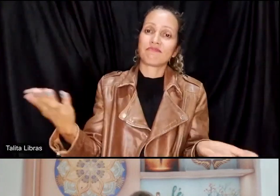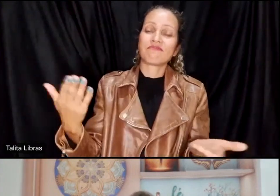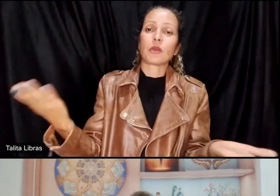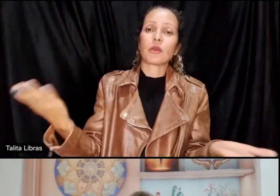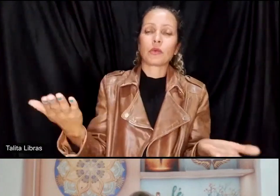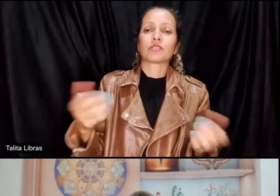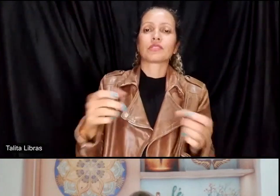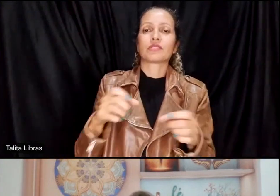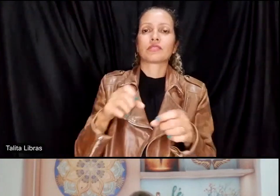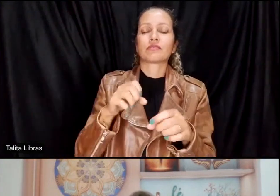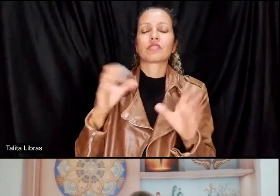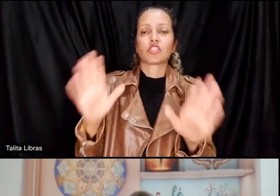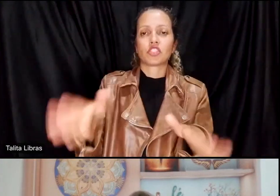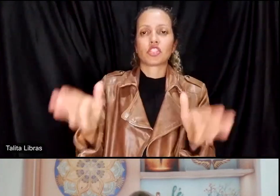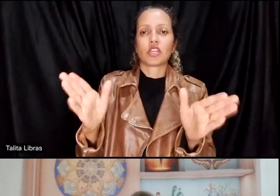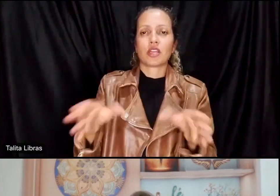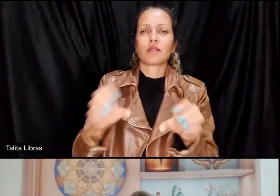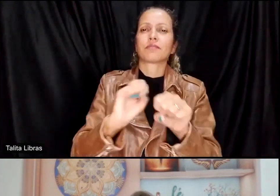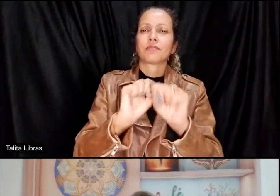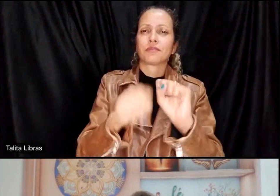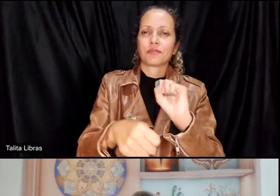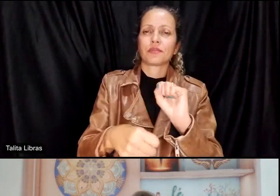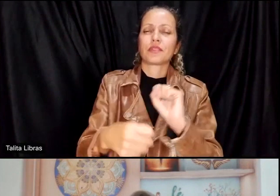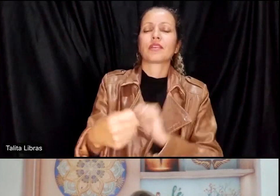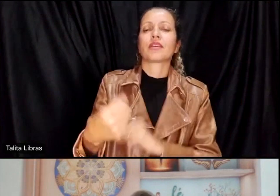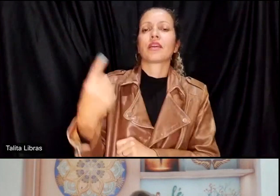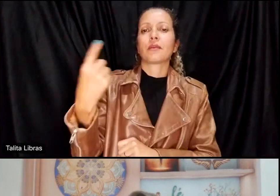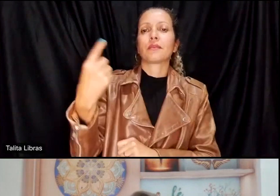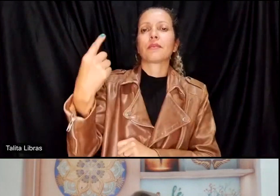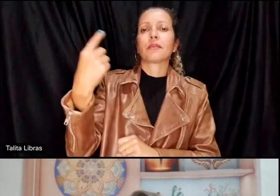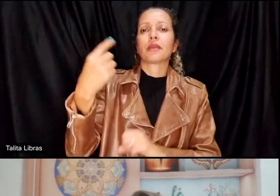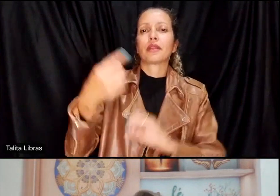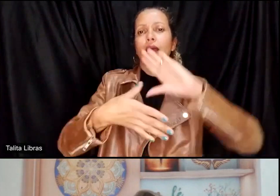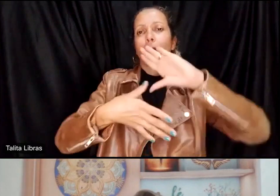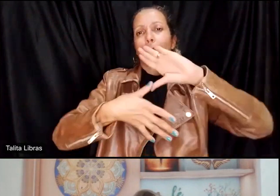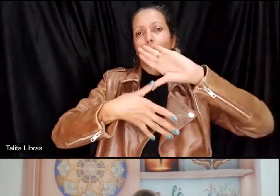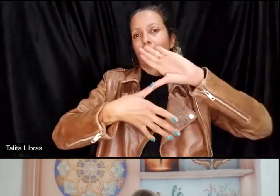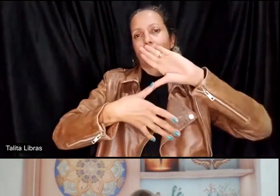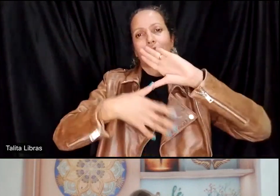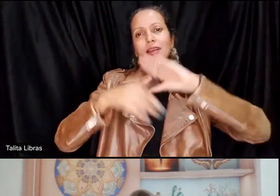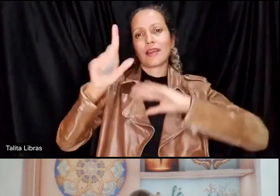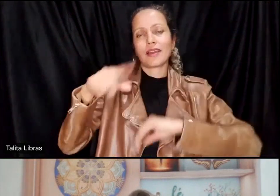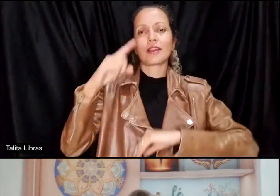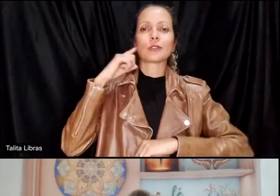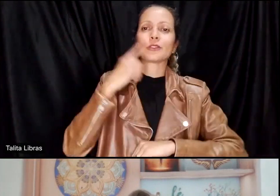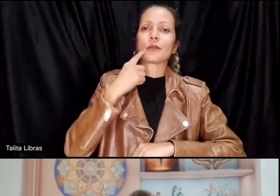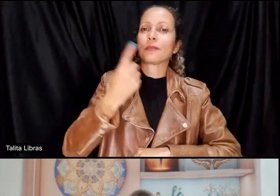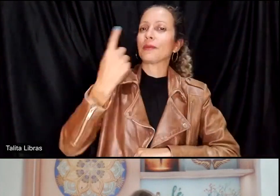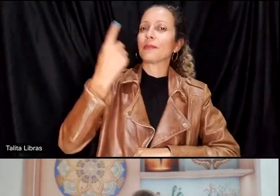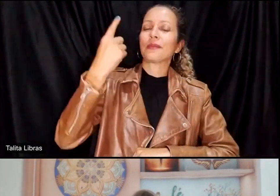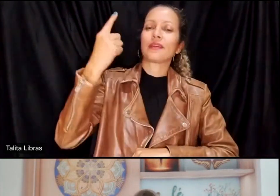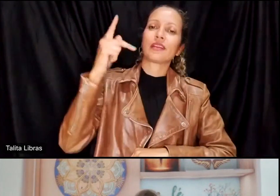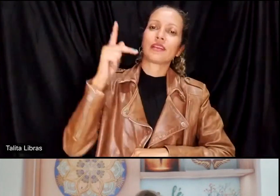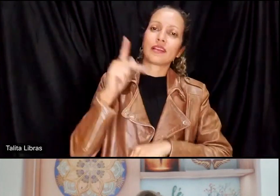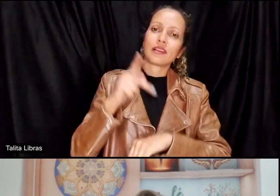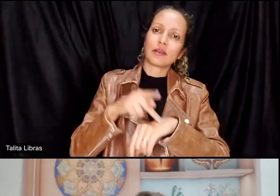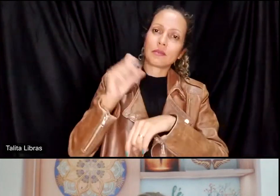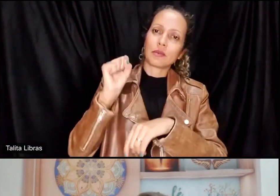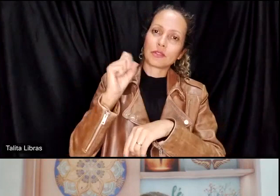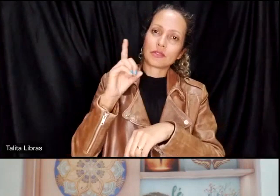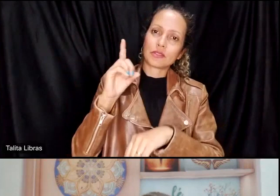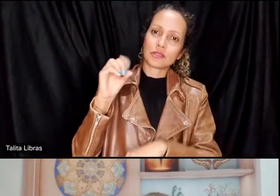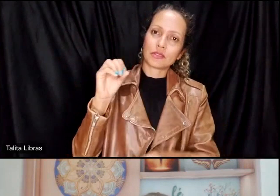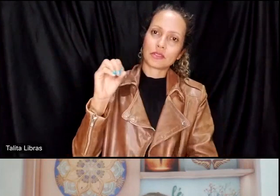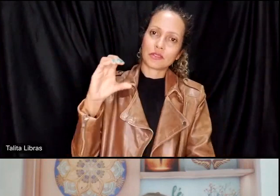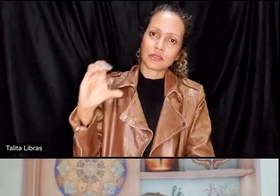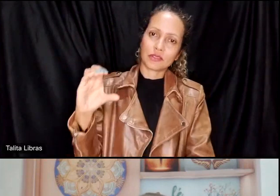chamou muito a atenção. E aí, falei assim, gente, eu vou me aprofundar nisso e vou levantar a bandeira junto